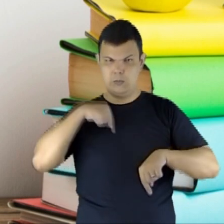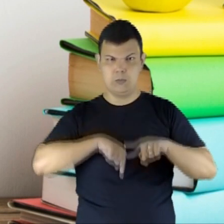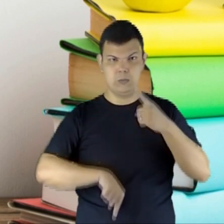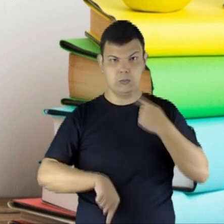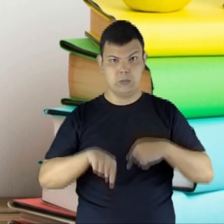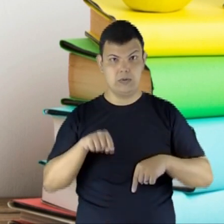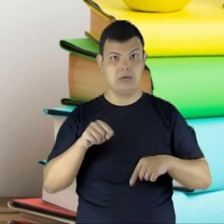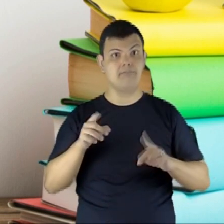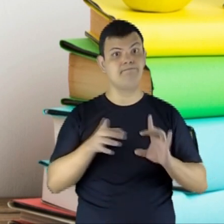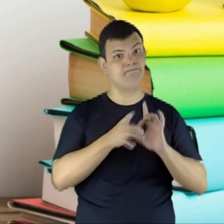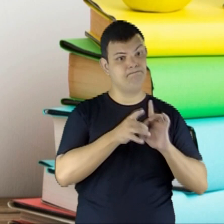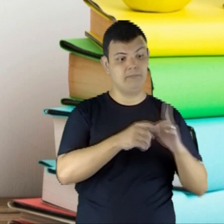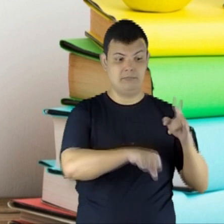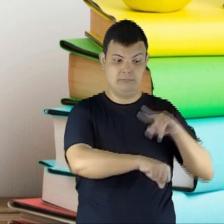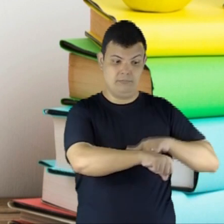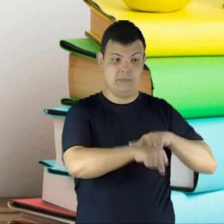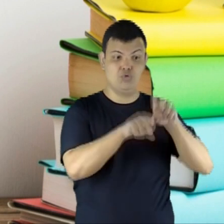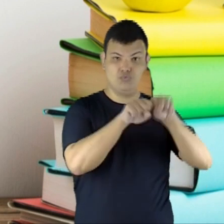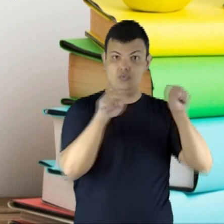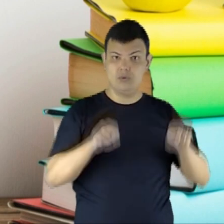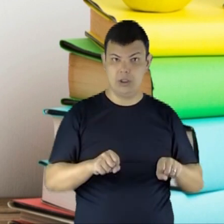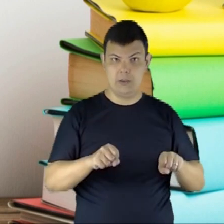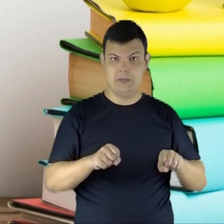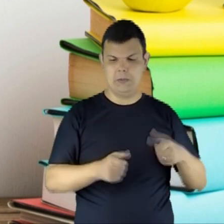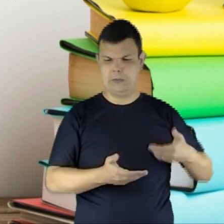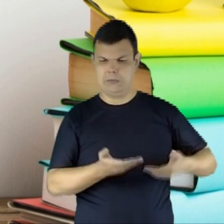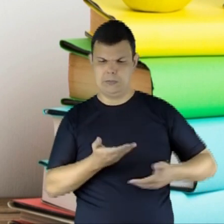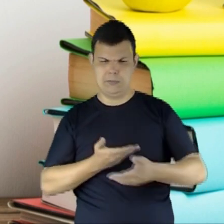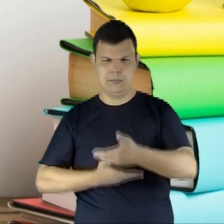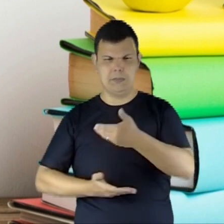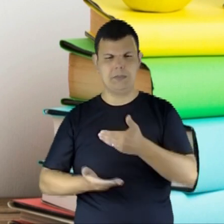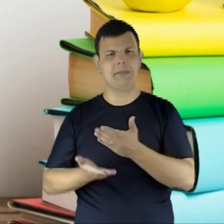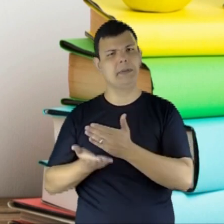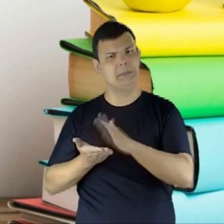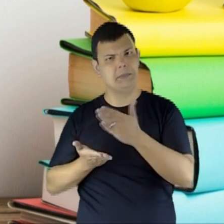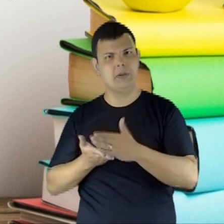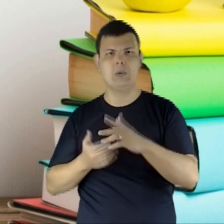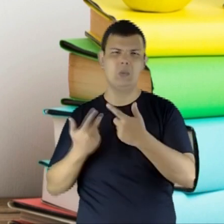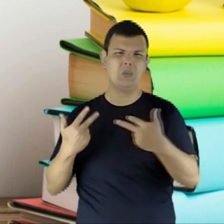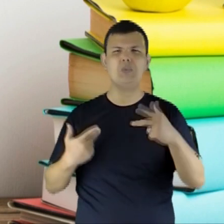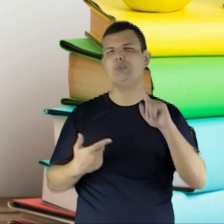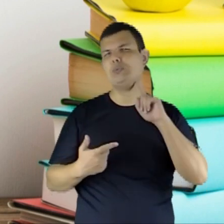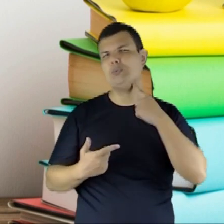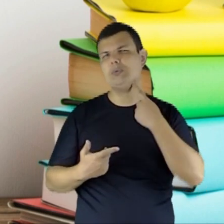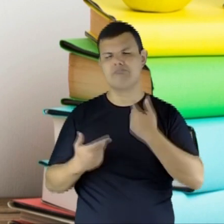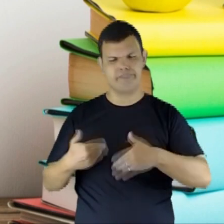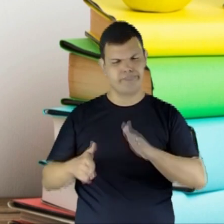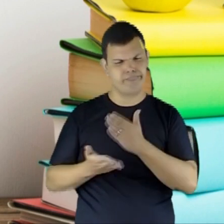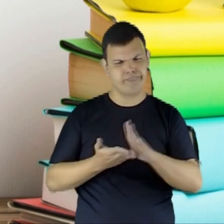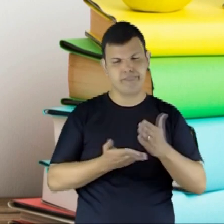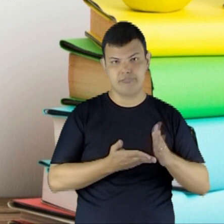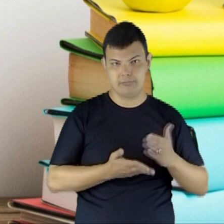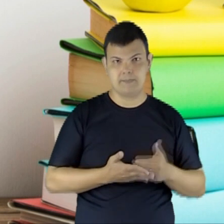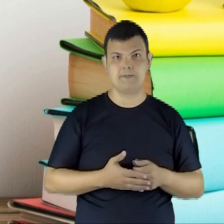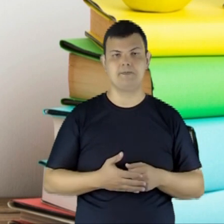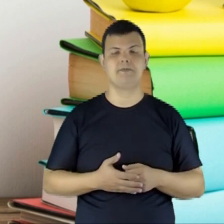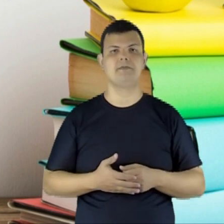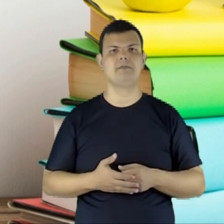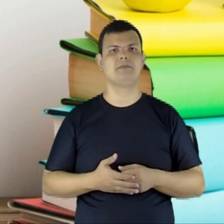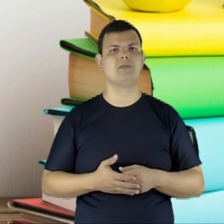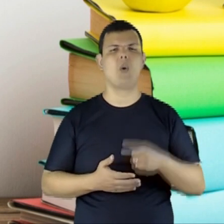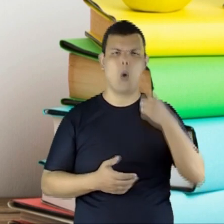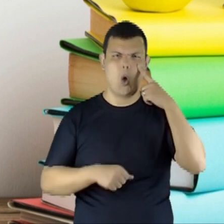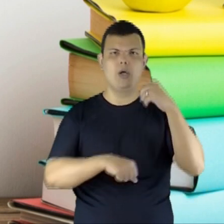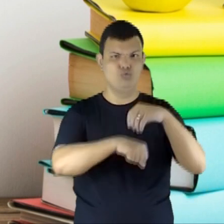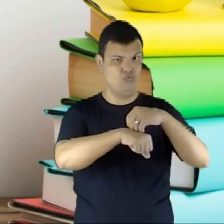do sistema urinário no transporte e na eliminação dos resíduos produzidos pelo corpo. Olha só a nossa